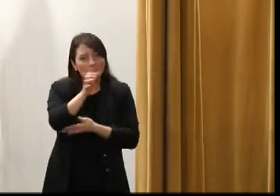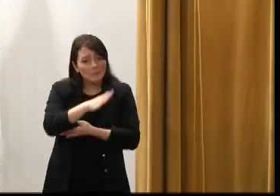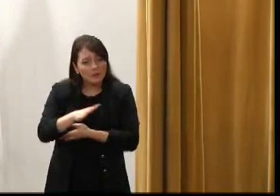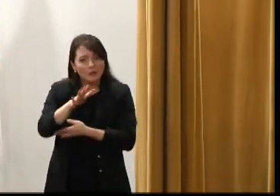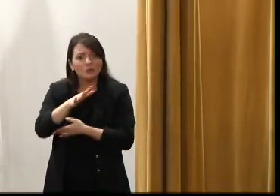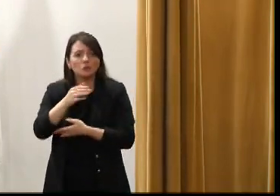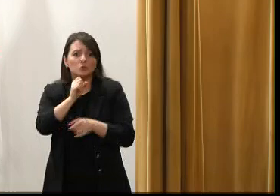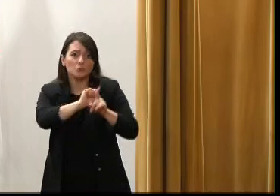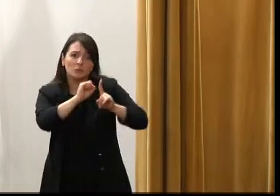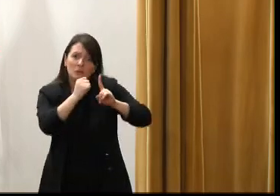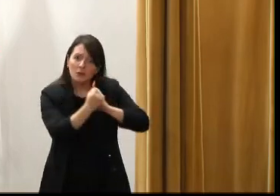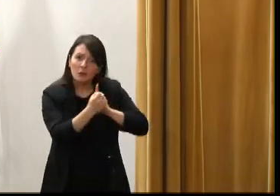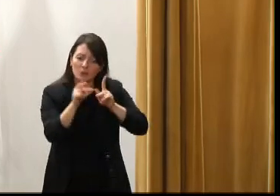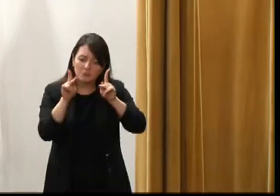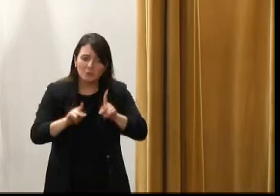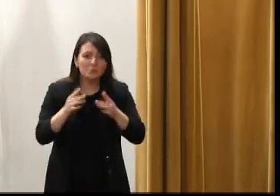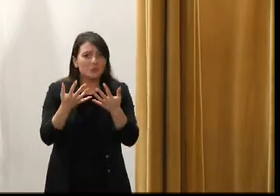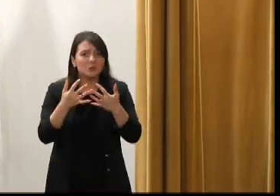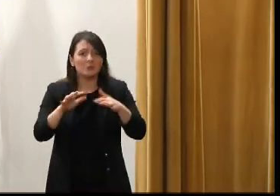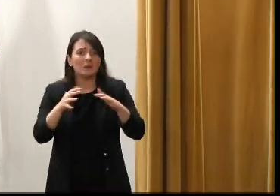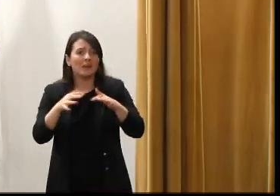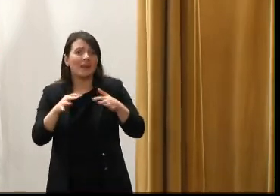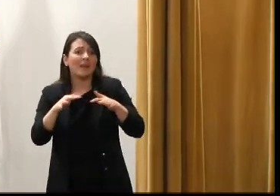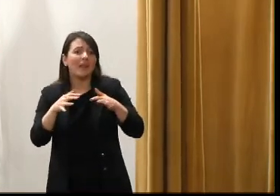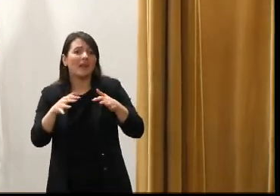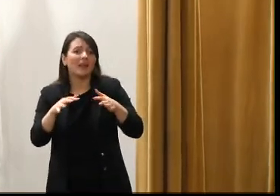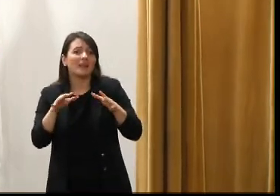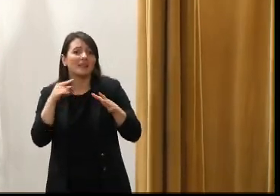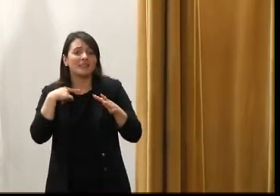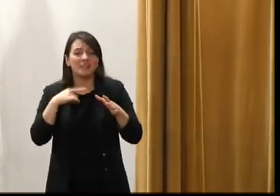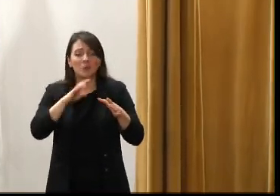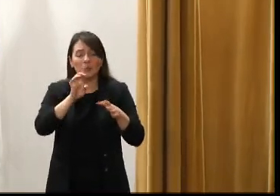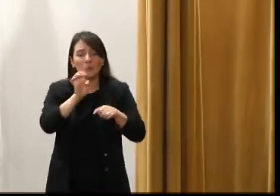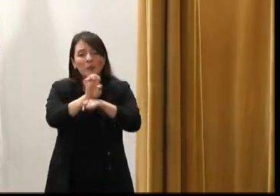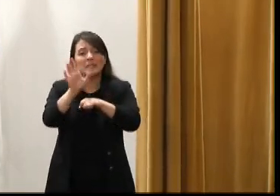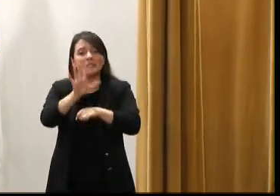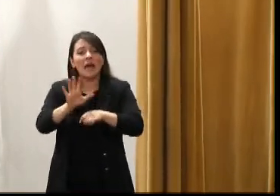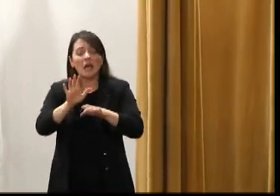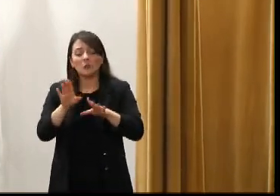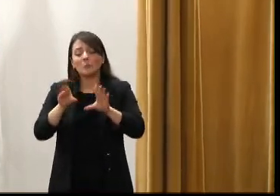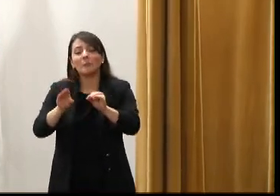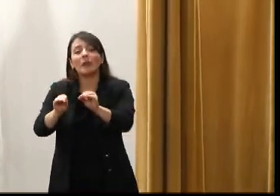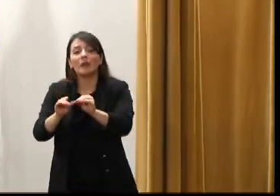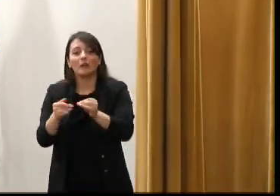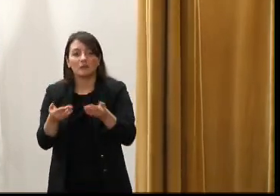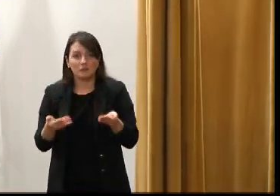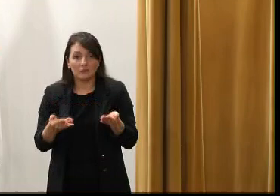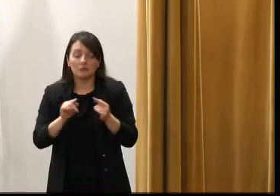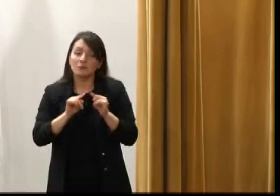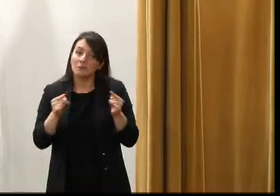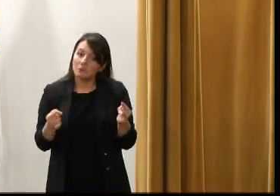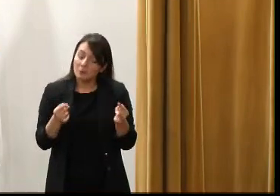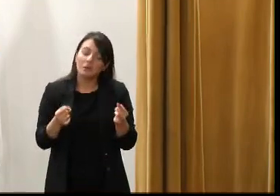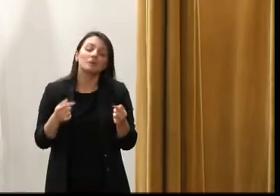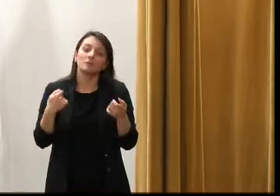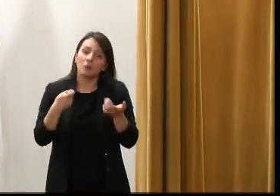institucional, social, onde as pessoas não querem tanta intervenção estatal. Mas essa temática ela vai obrigatoriamente demandar que